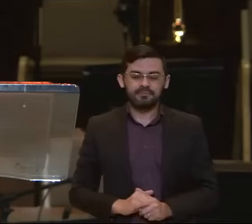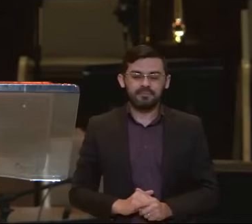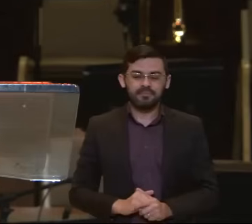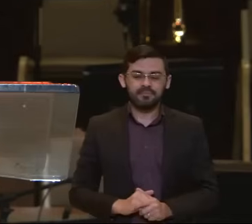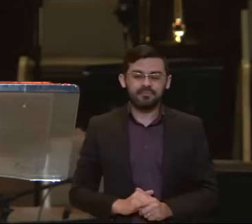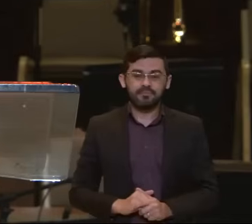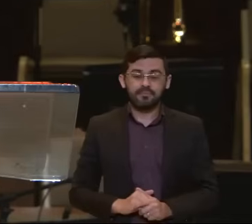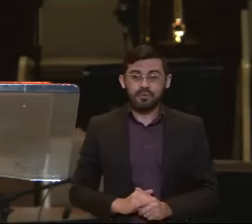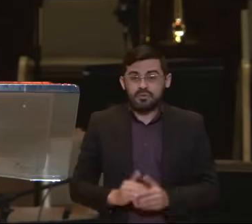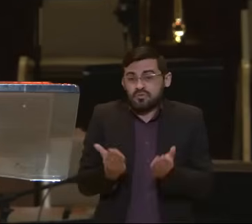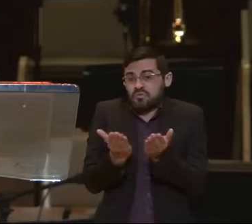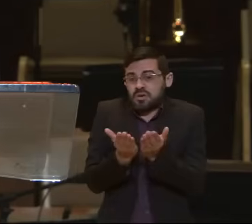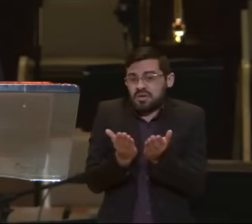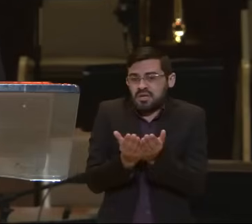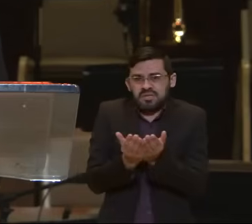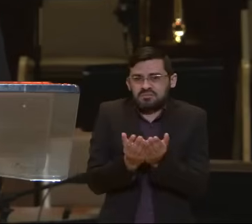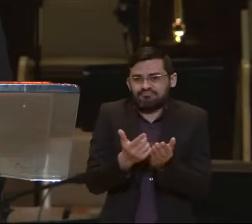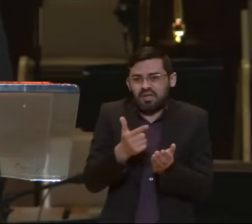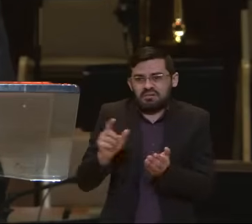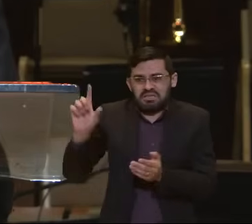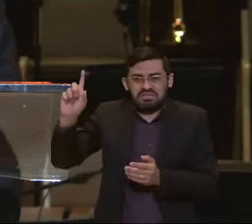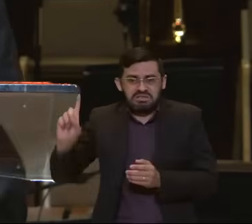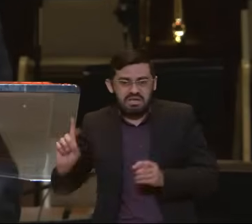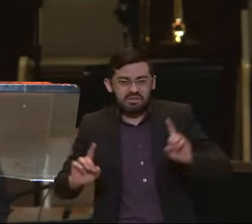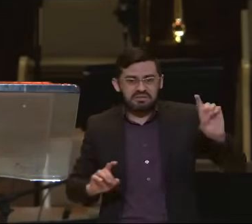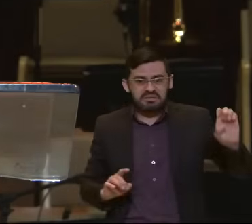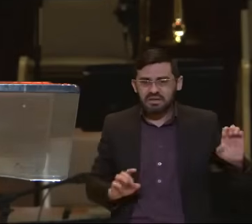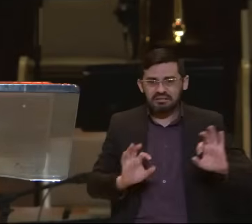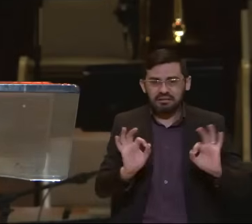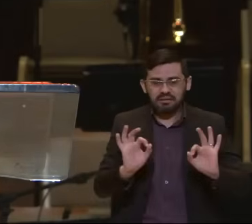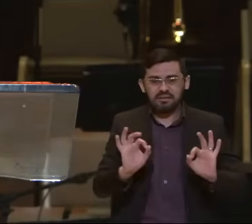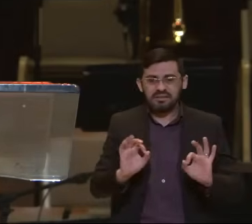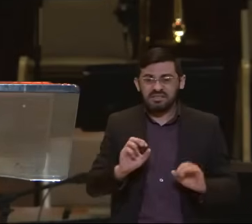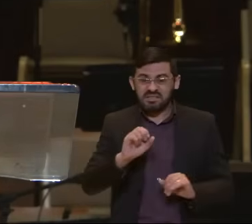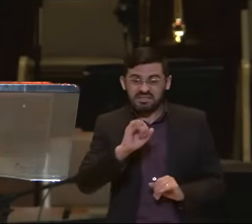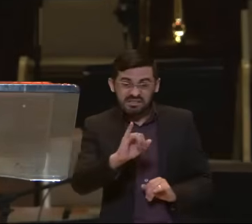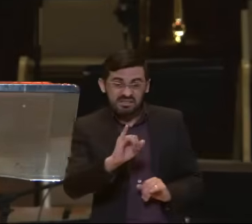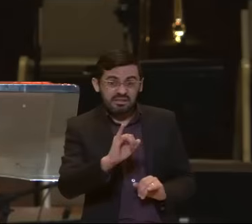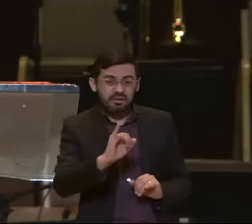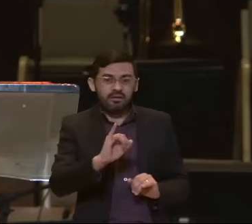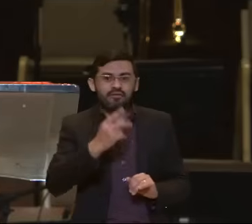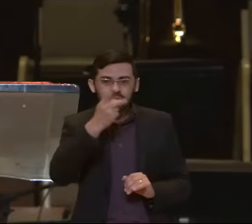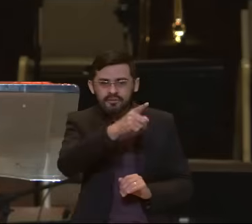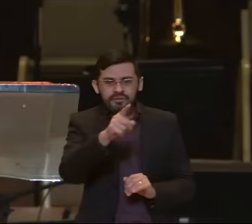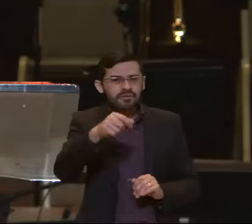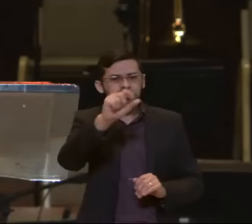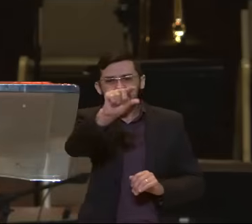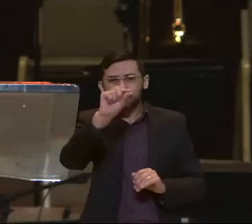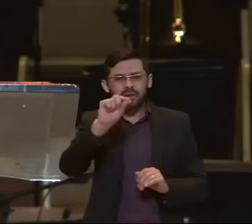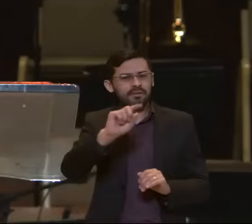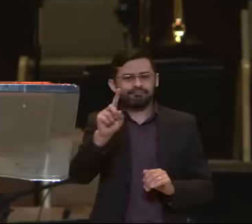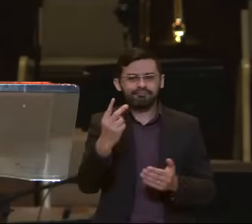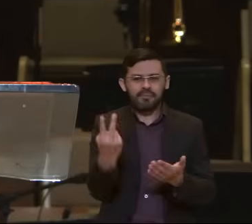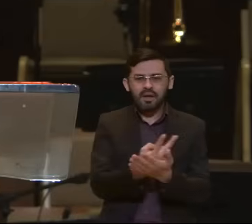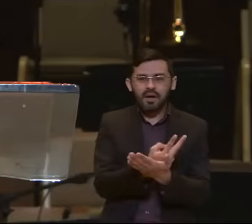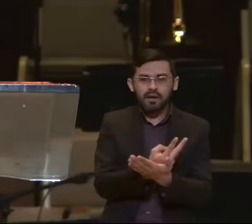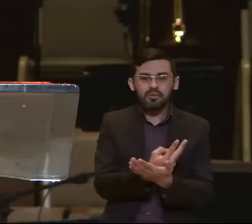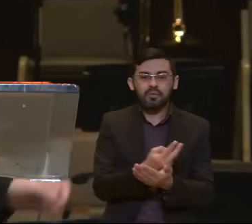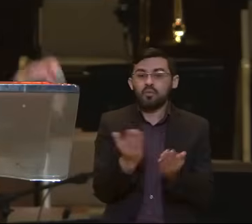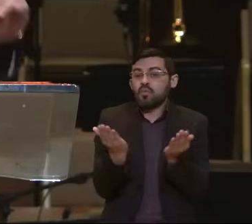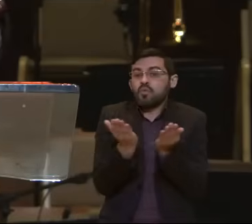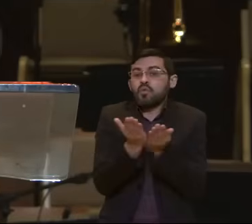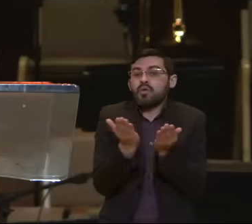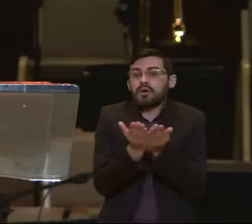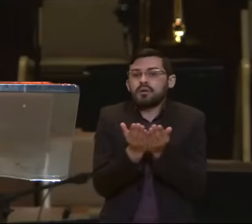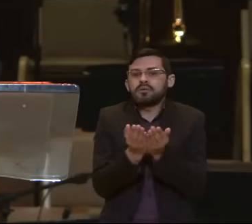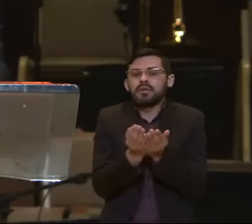O crente não é nem de direita nem de esquerda. Se alguém está falando para você que ele tem que ser A ou B, está errado. O crente tem